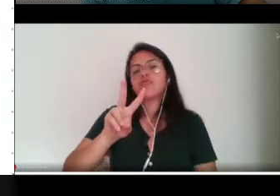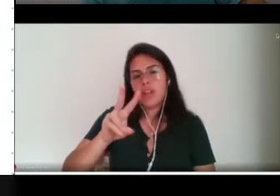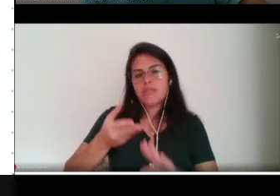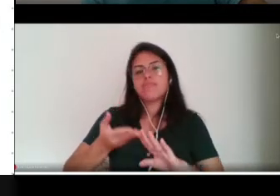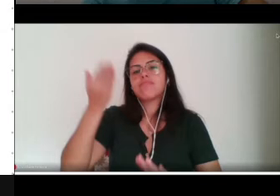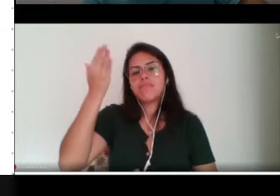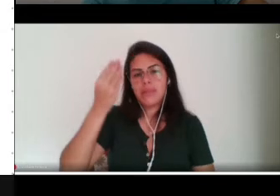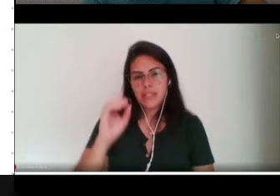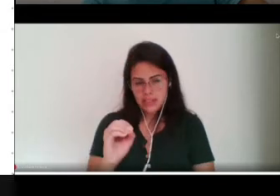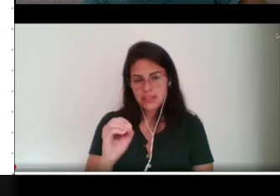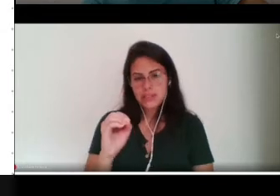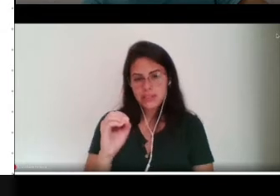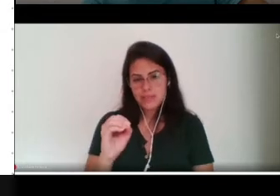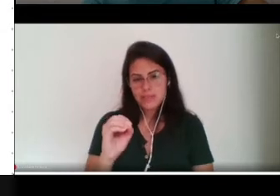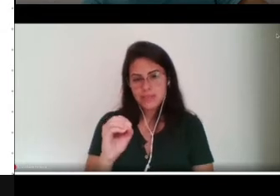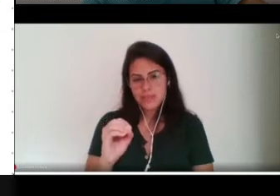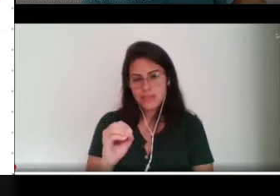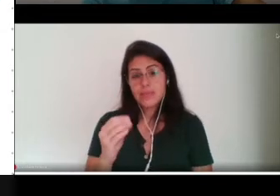diminui.